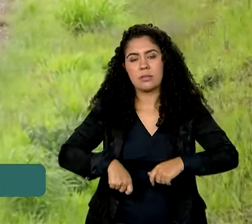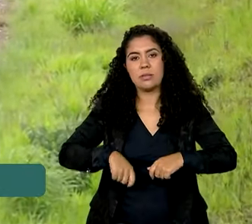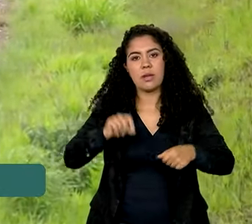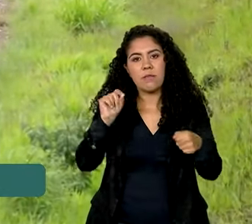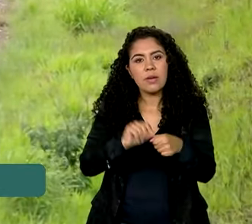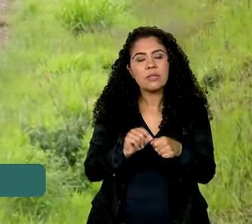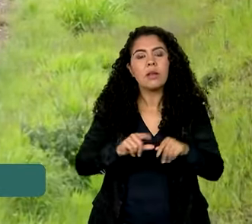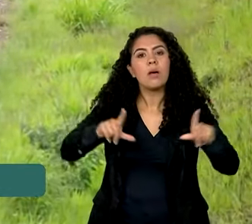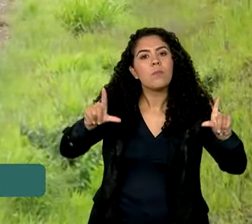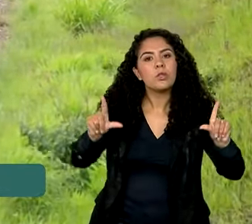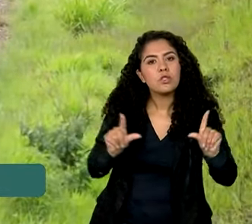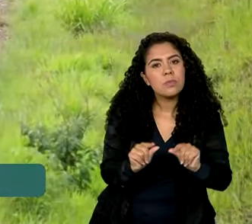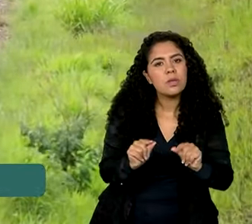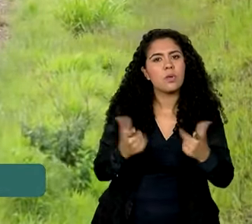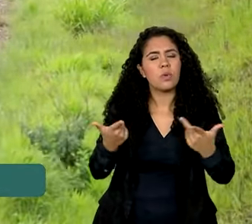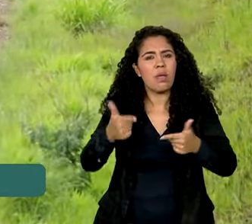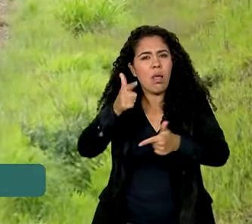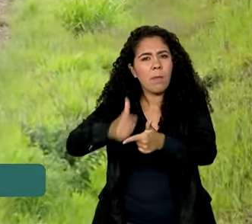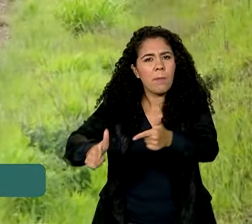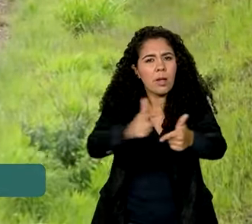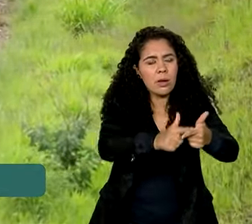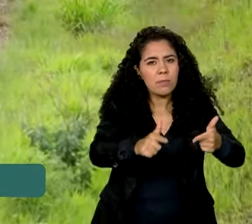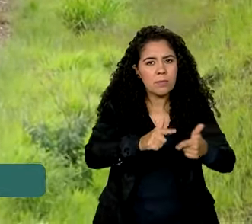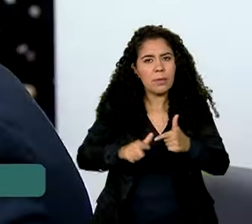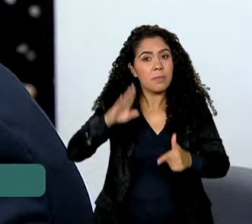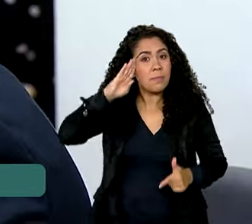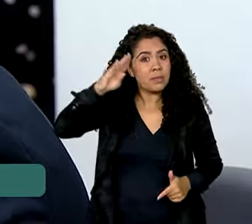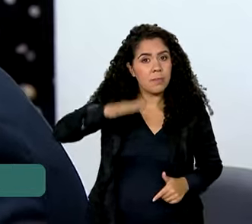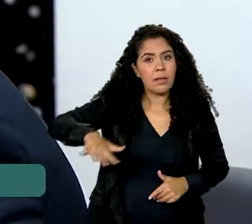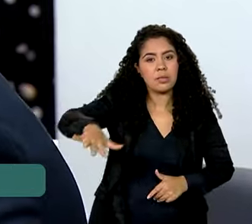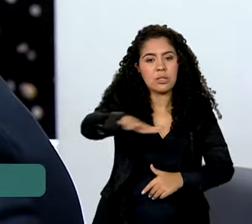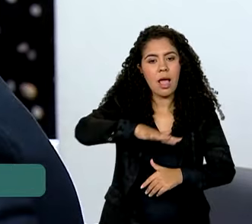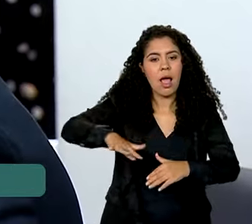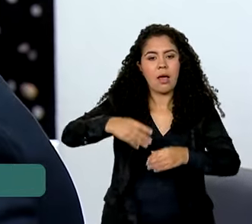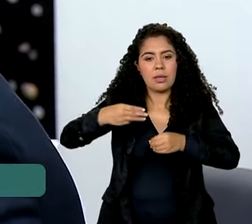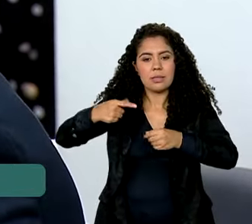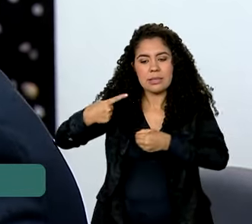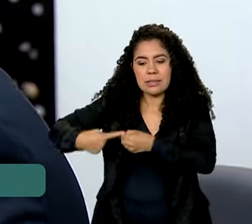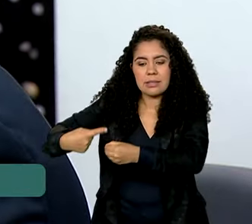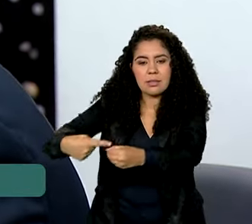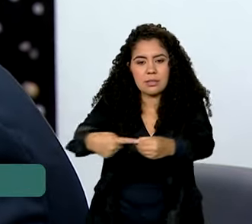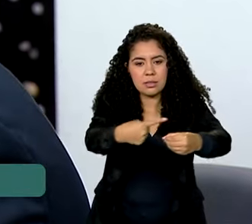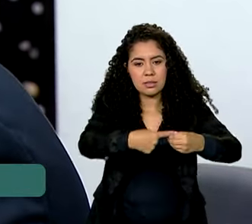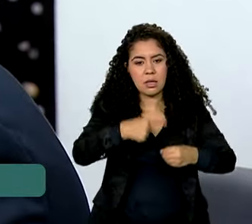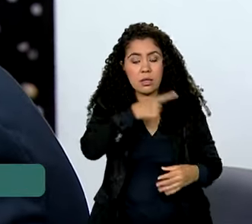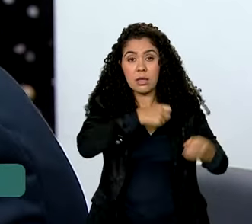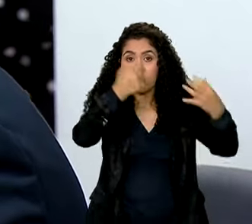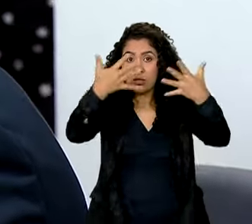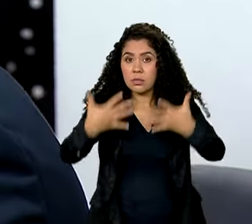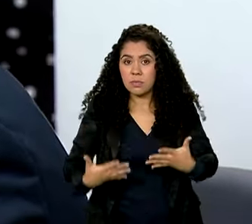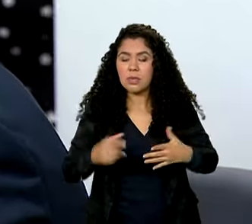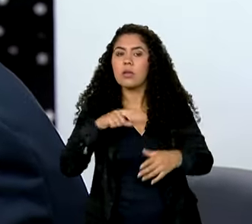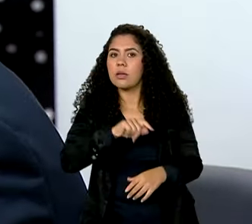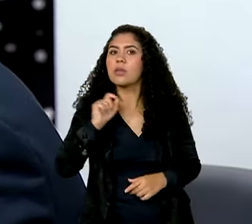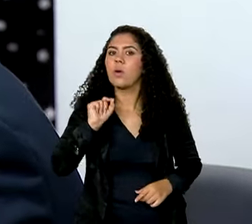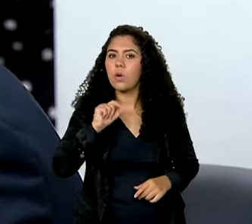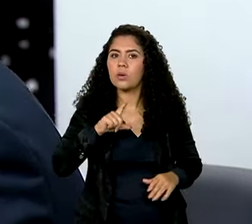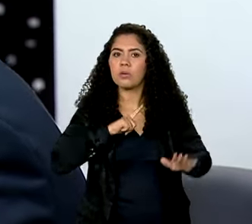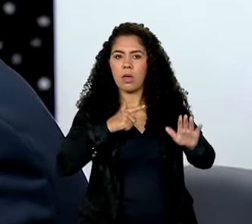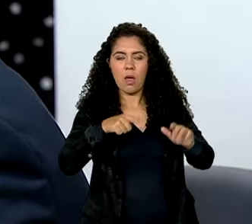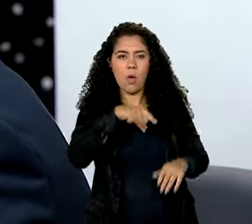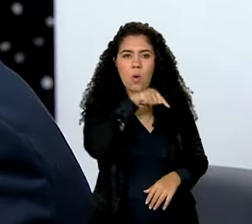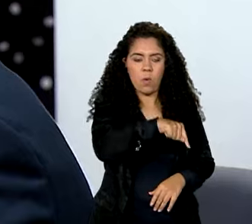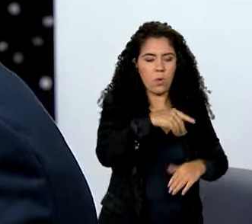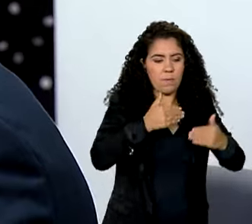para minimizar conflitos em zonas urbanas. Isso é fruto de uma maturidade institucional. Maturidade essa do